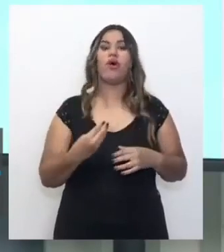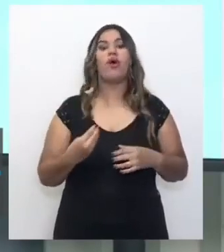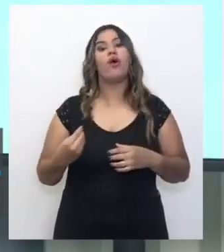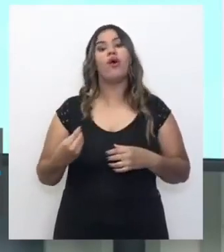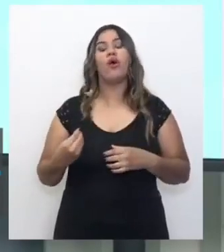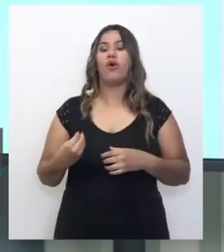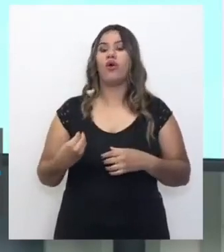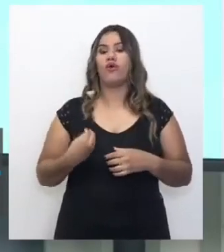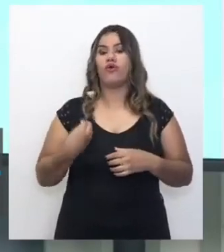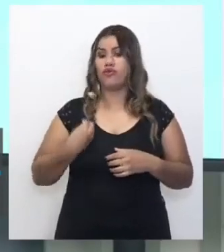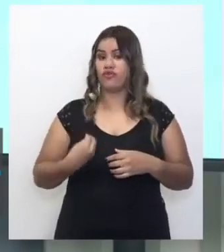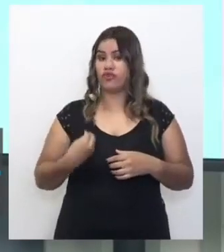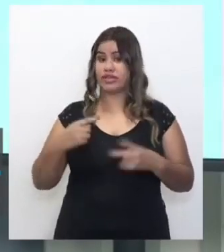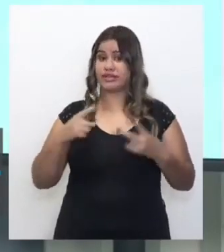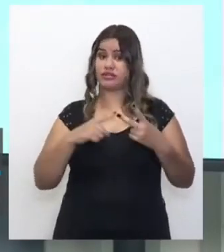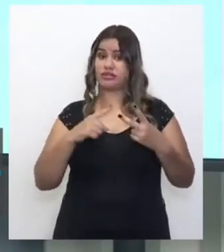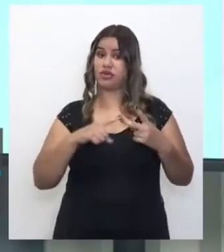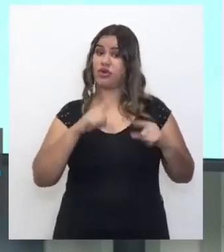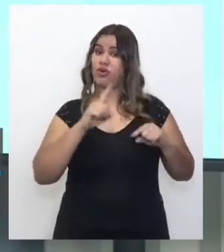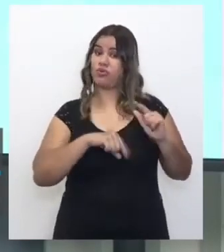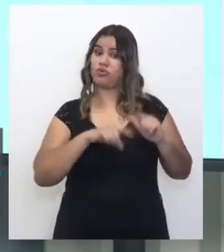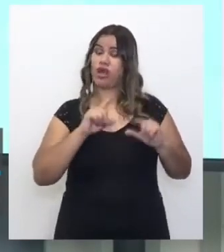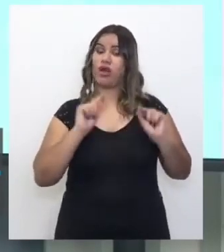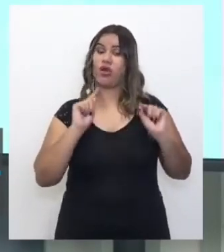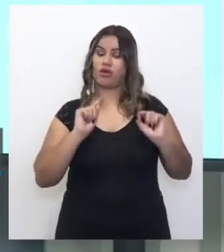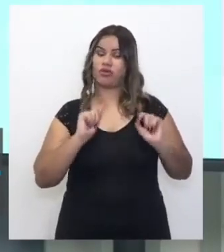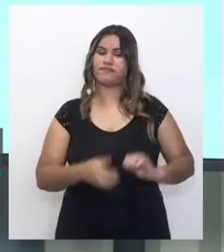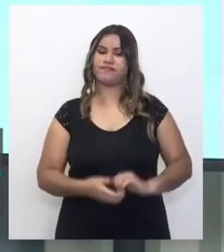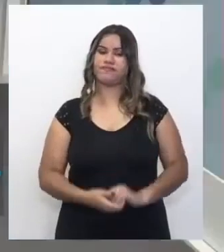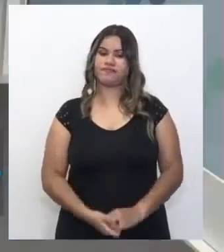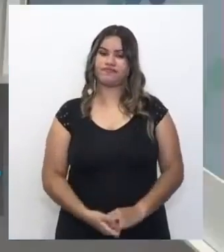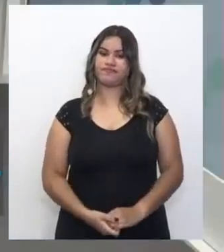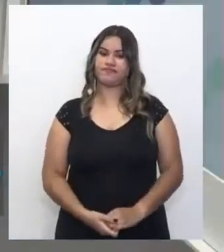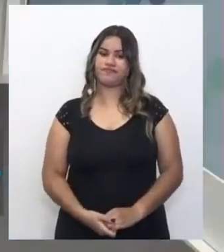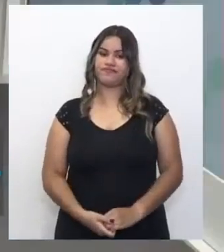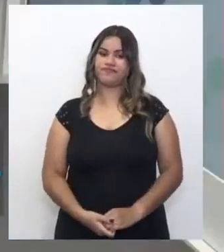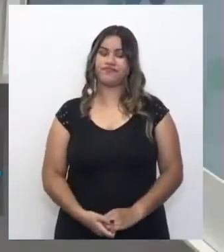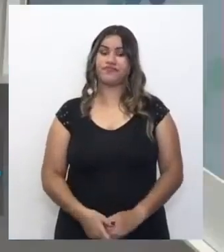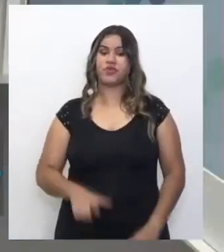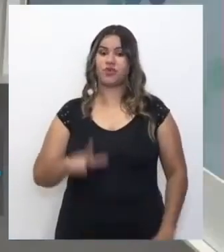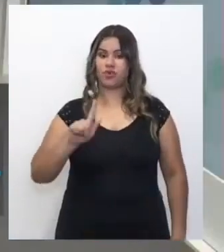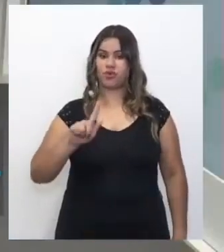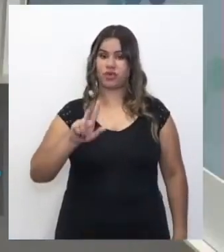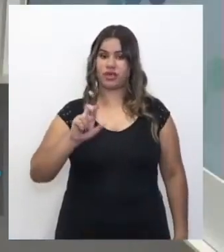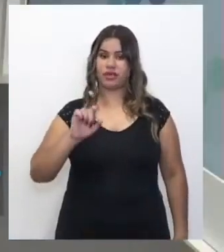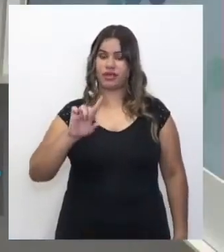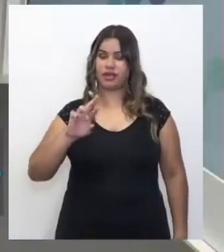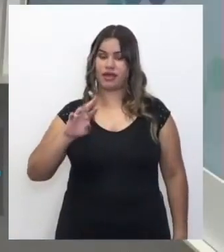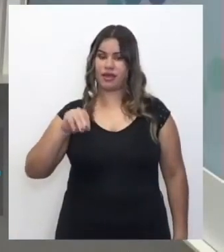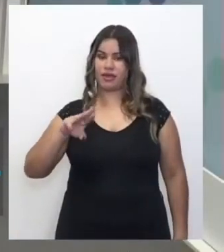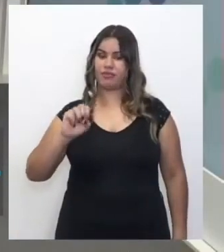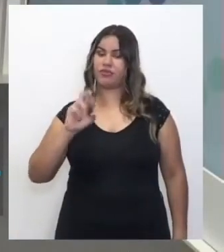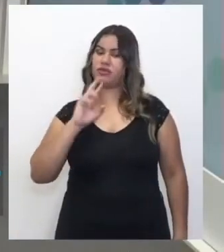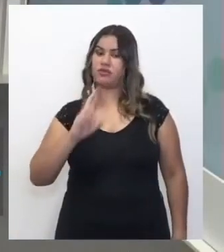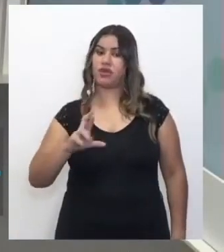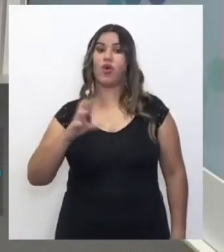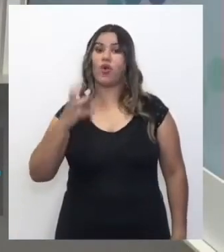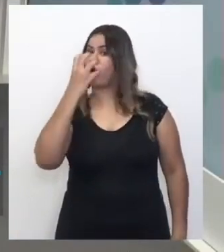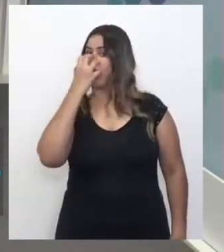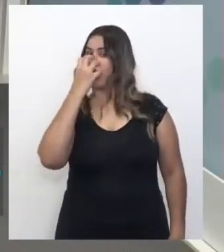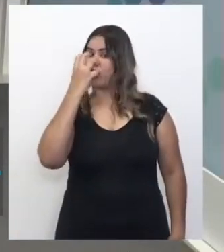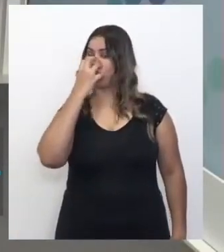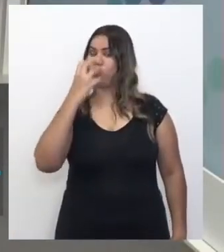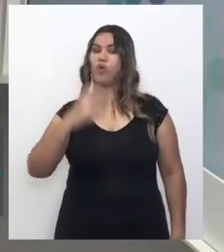qual é o objeto que está sendo destacado? Vamos ver as respostas. O Guilherme colocou cachorro. Depois